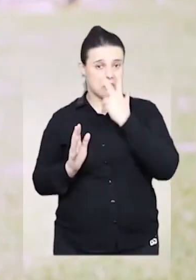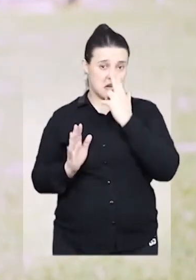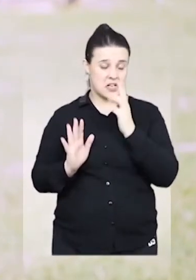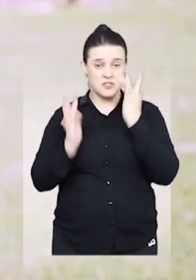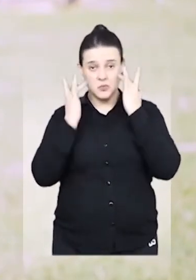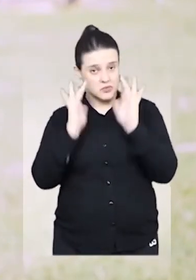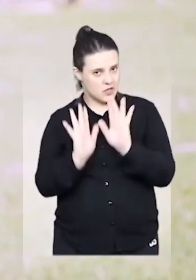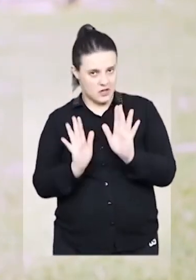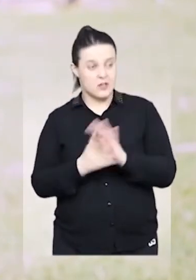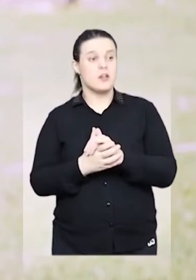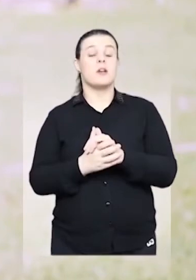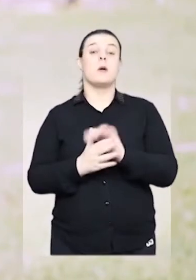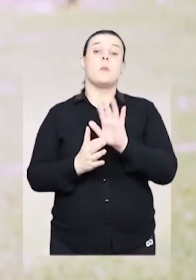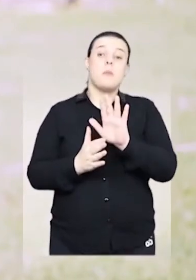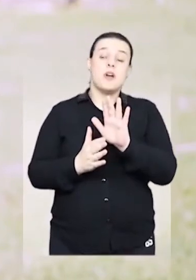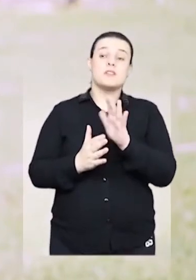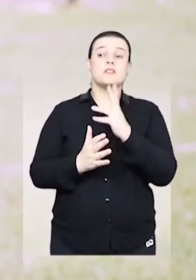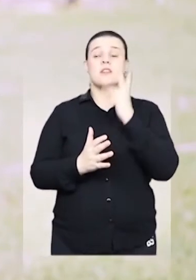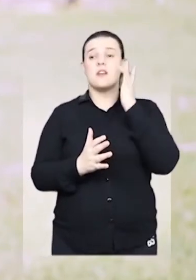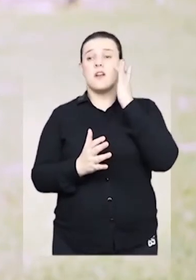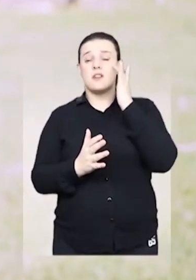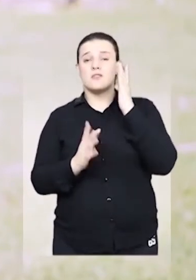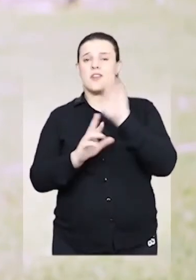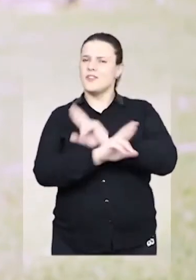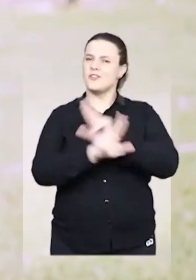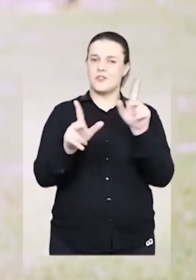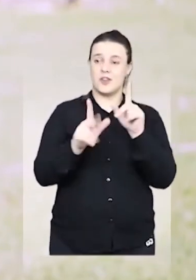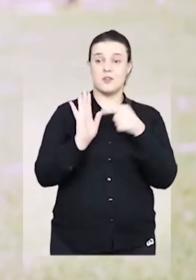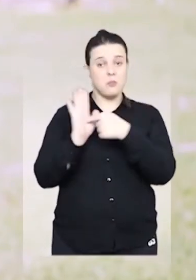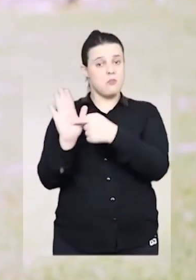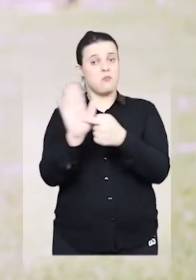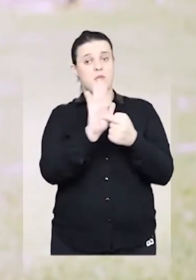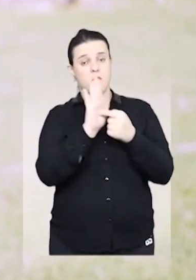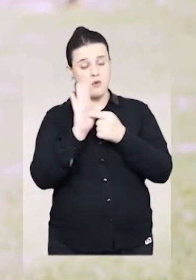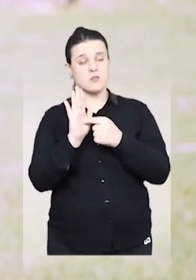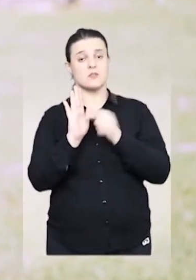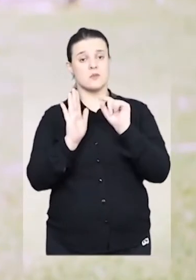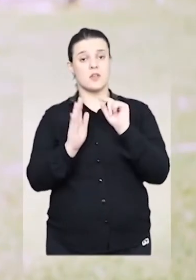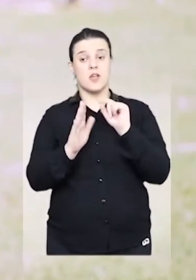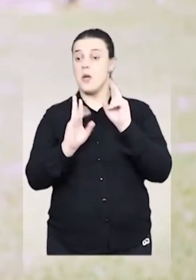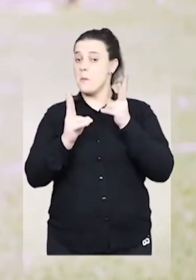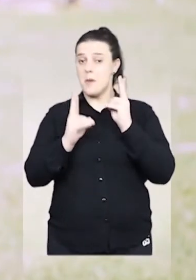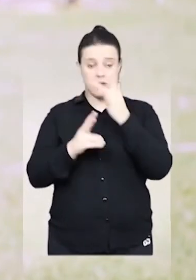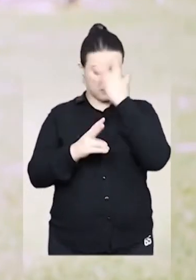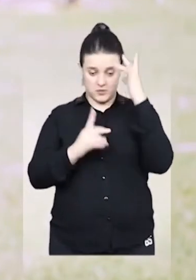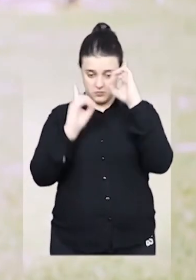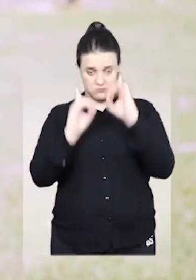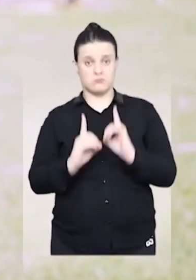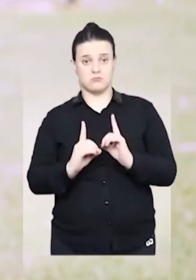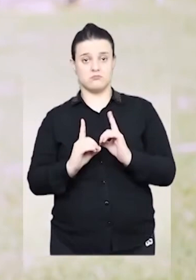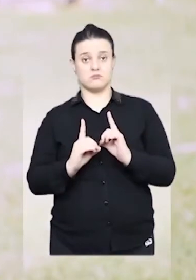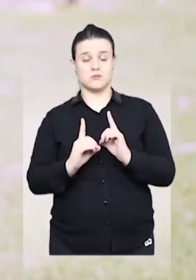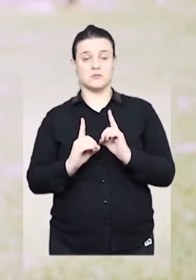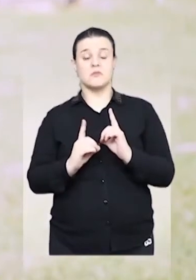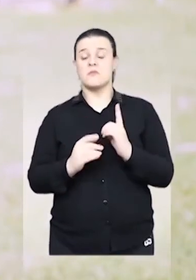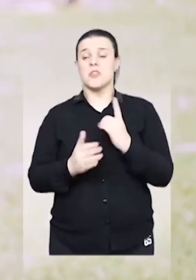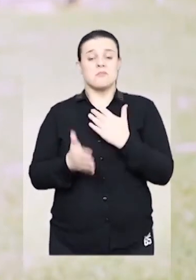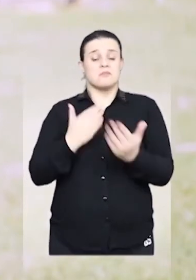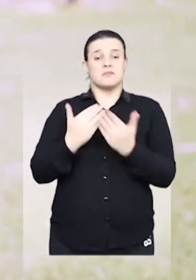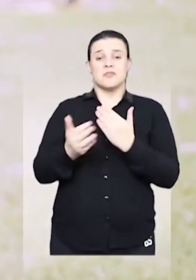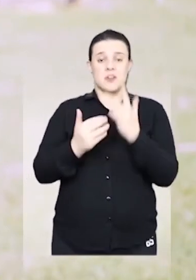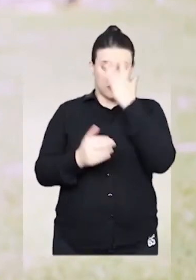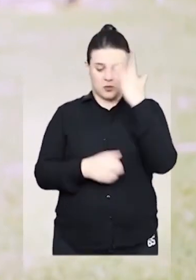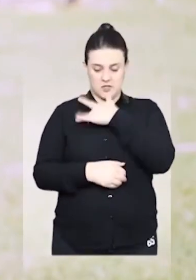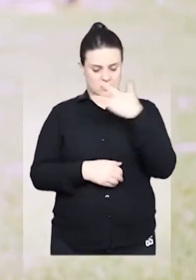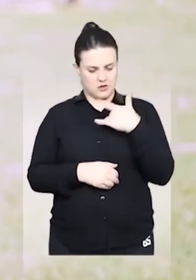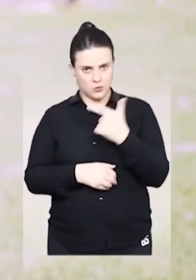ideia. Mas eu acho que pelo contrário, ele mostra que uma deficiência não significa que a pessoa